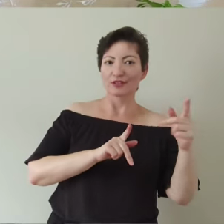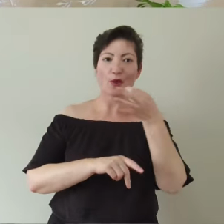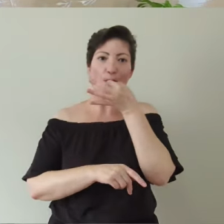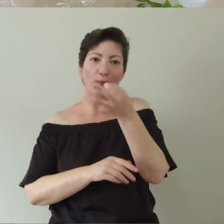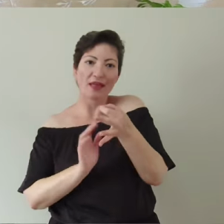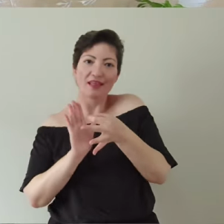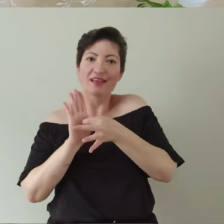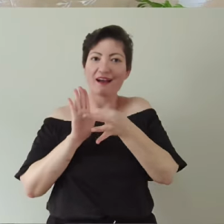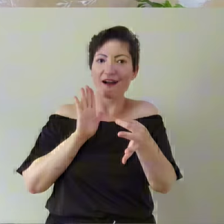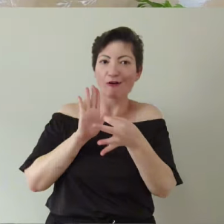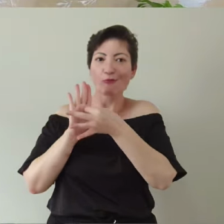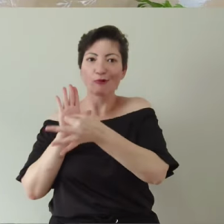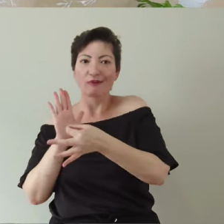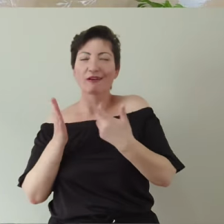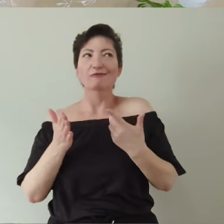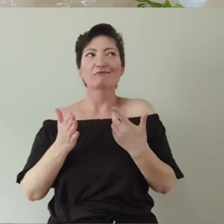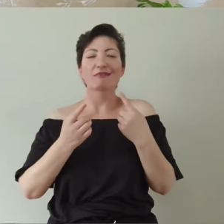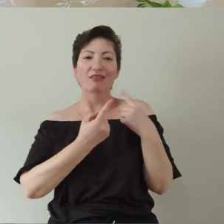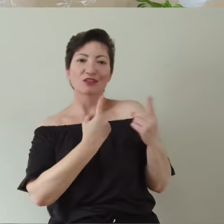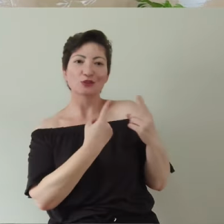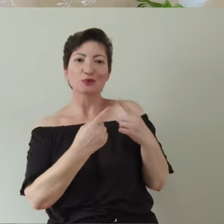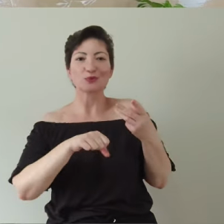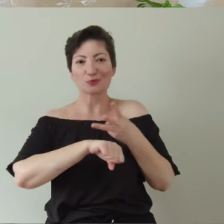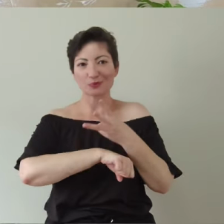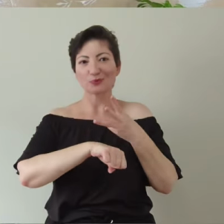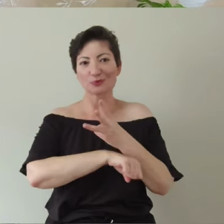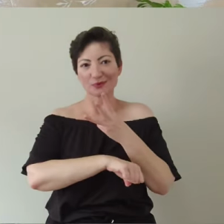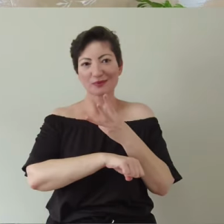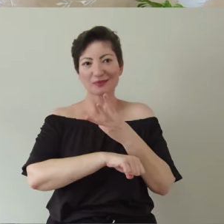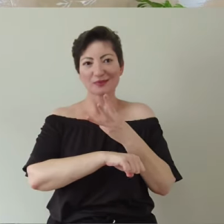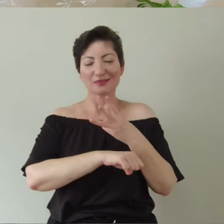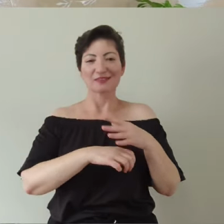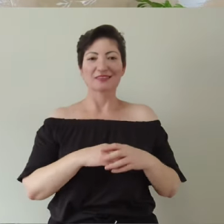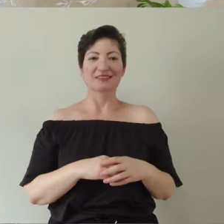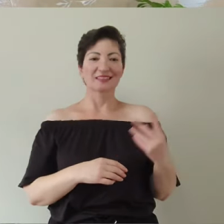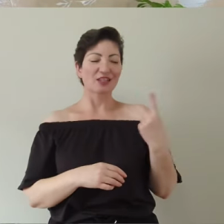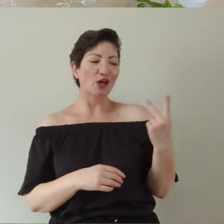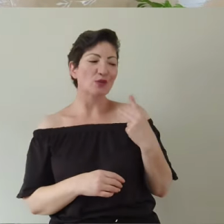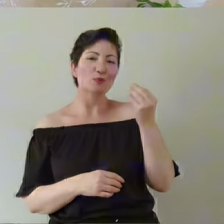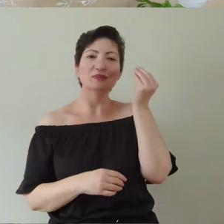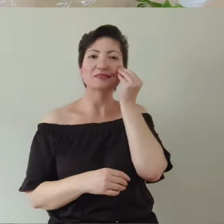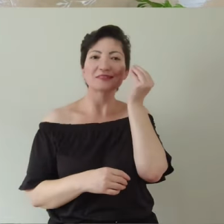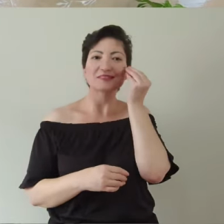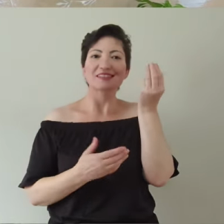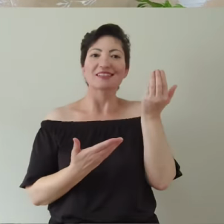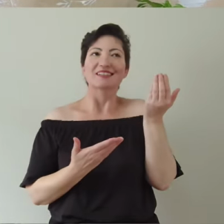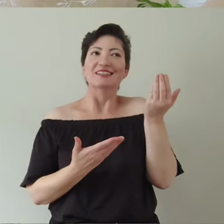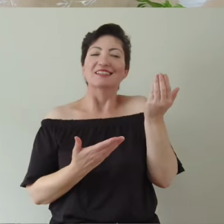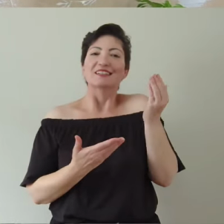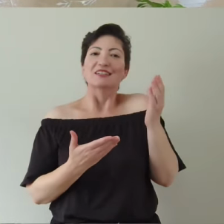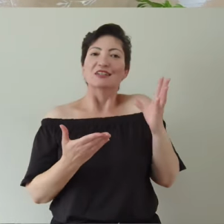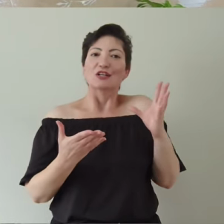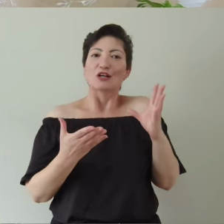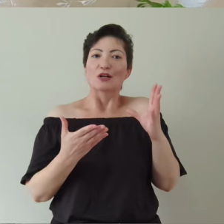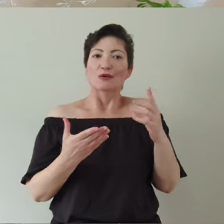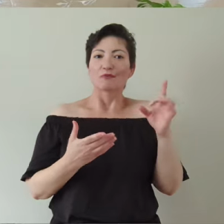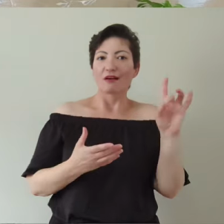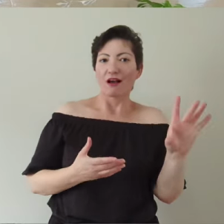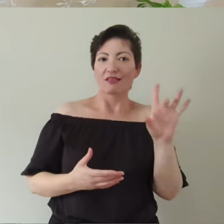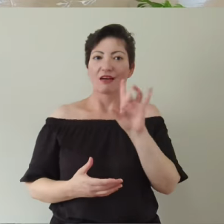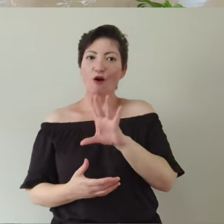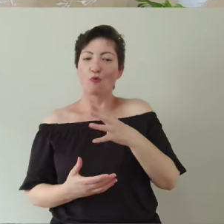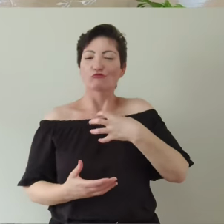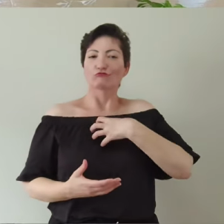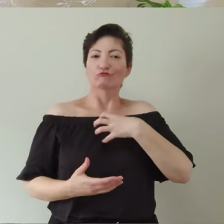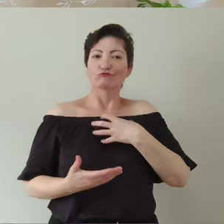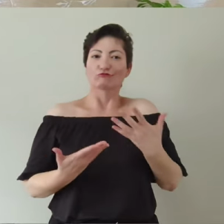acabou discutindo pelo WhatsApp, e nós duas tentamos lidar e resolver a situação, cada uma do seu